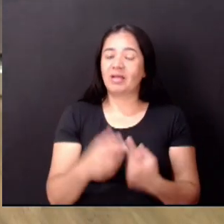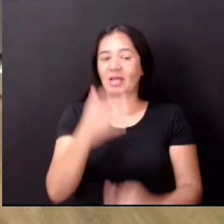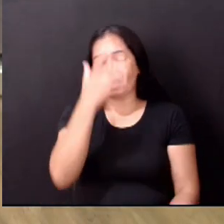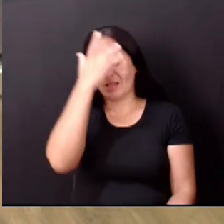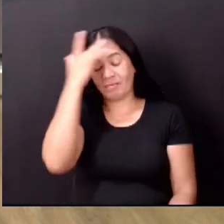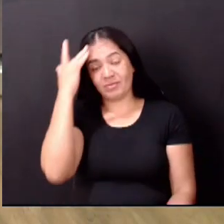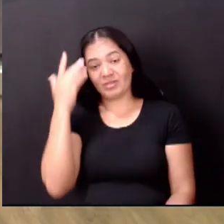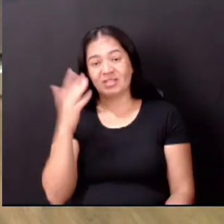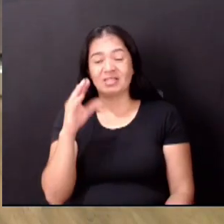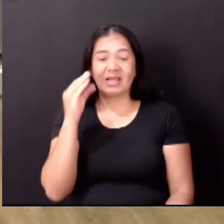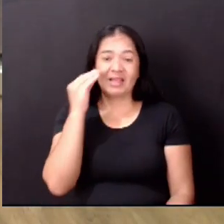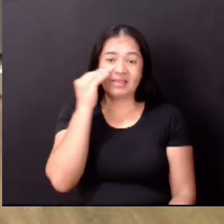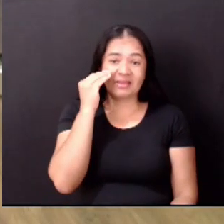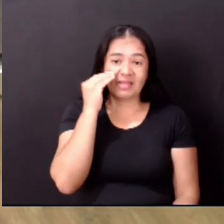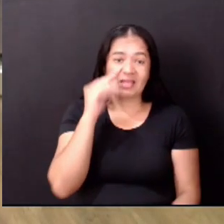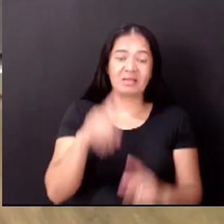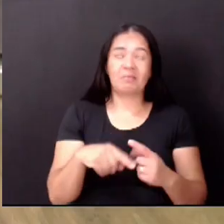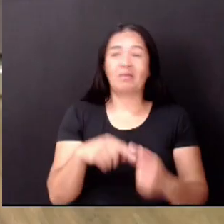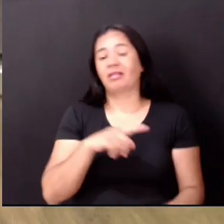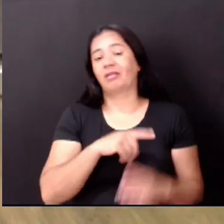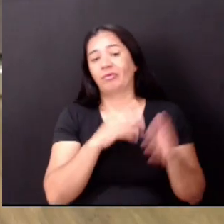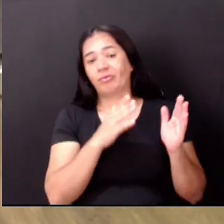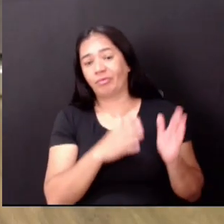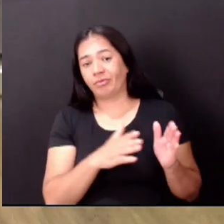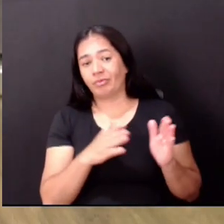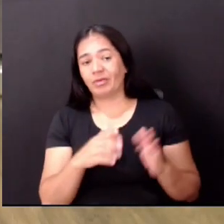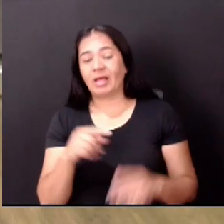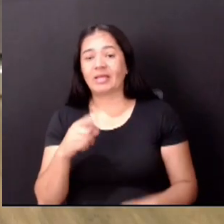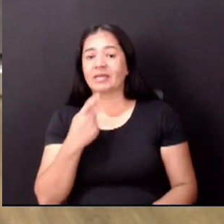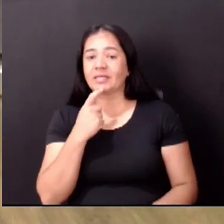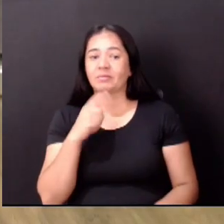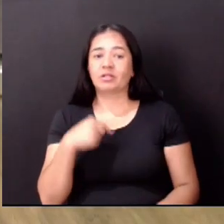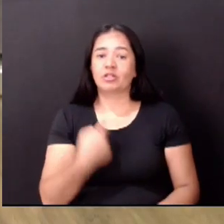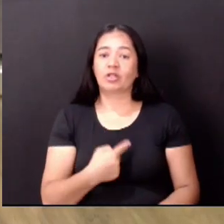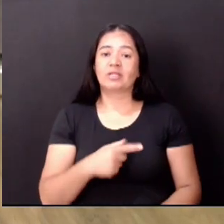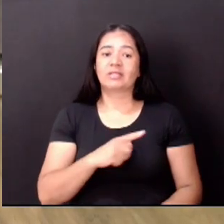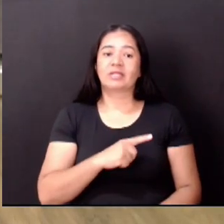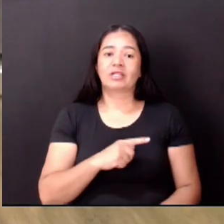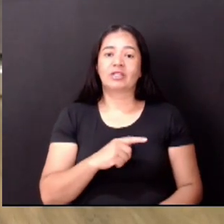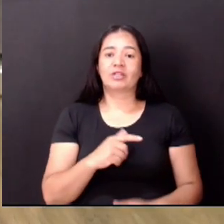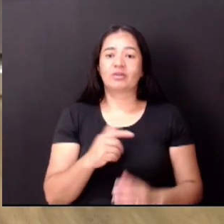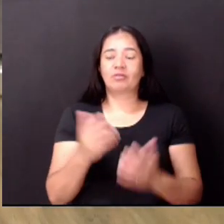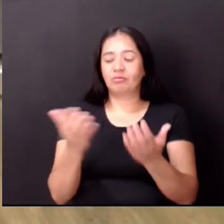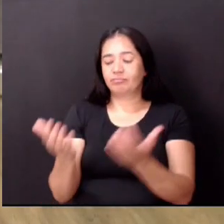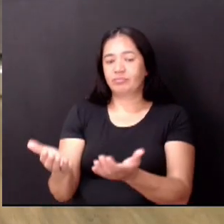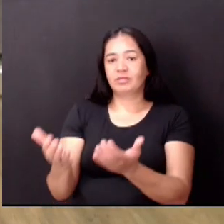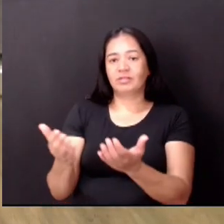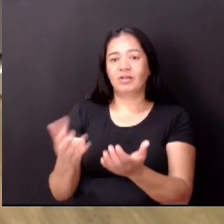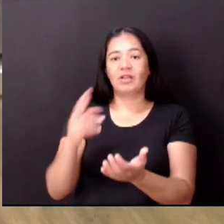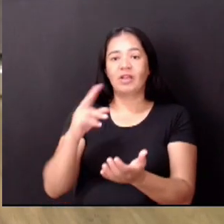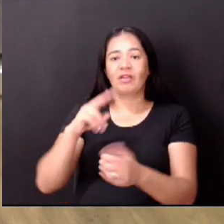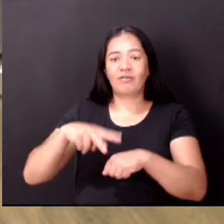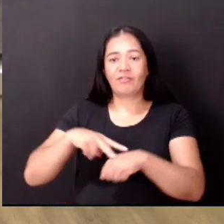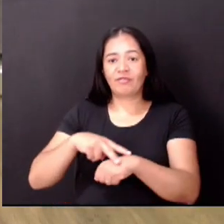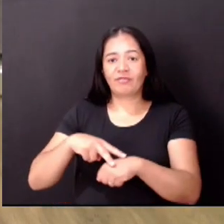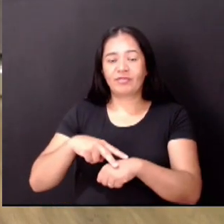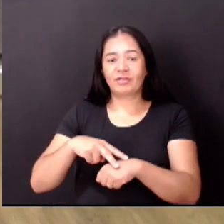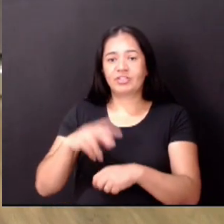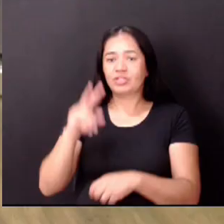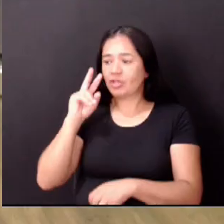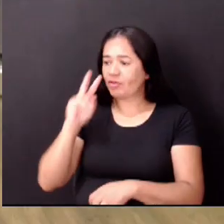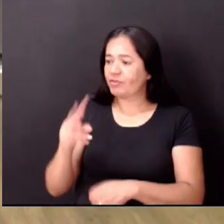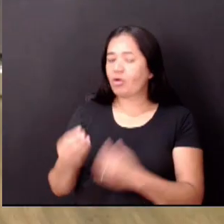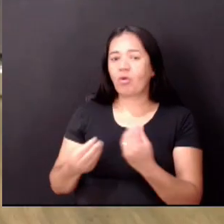um processo, né? Aqui em Campinas a gente tem umas caçambas verdes de orgânico e eu vejo como meus vizinhos colocam um monte